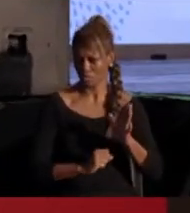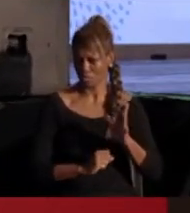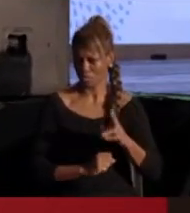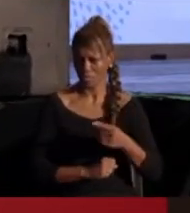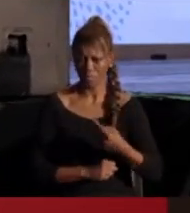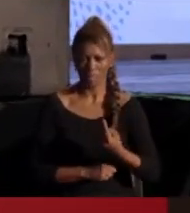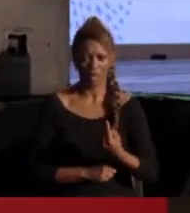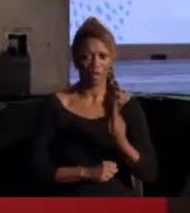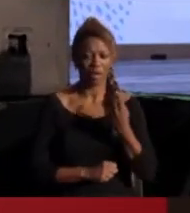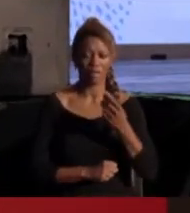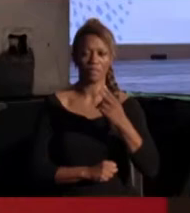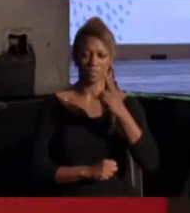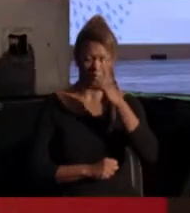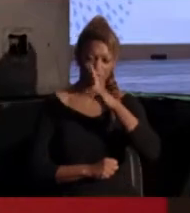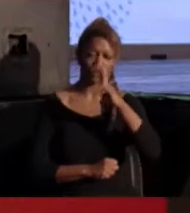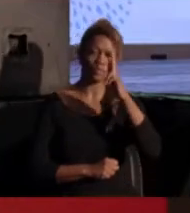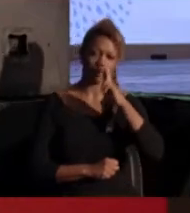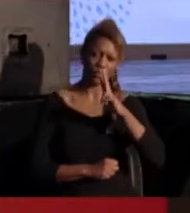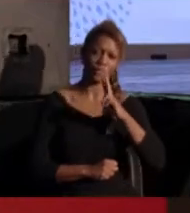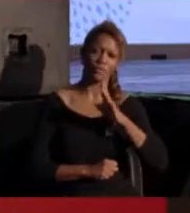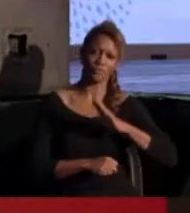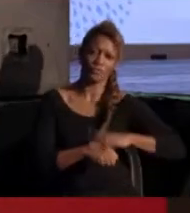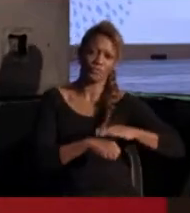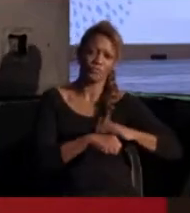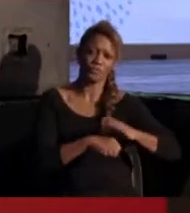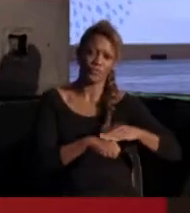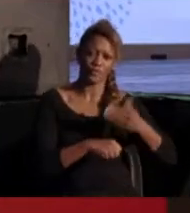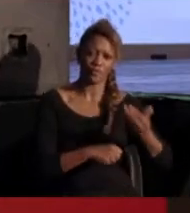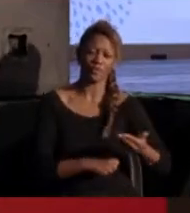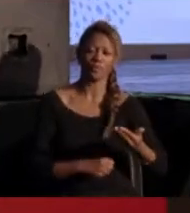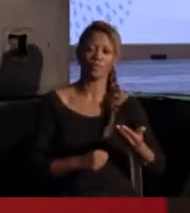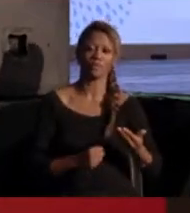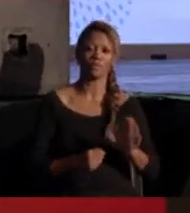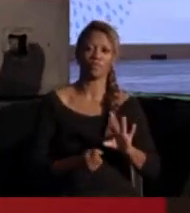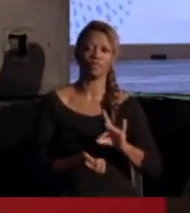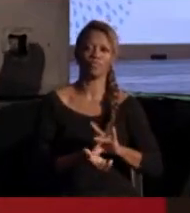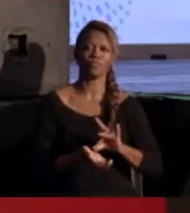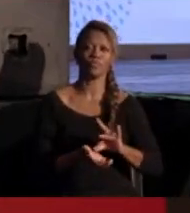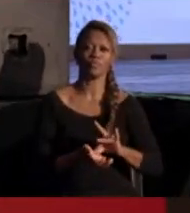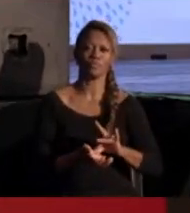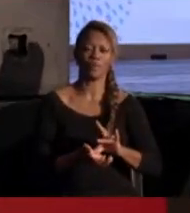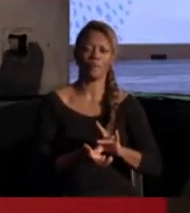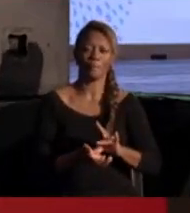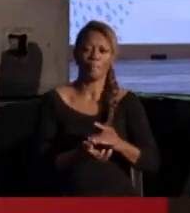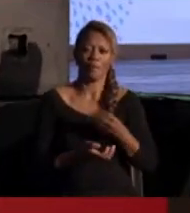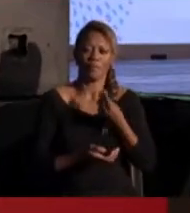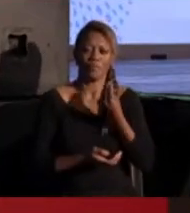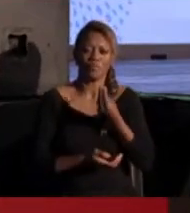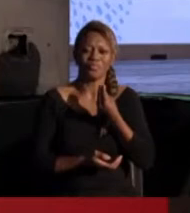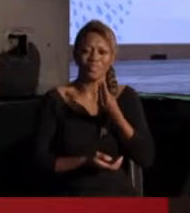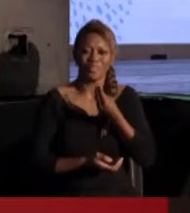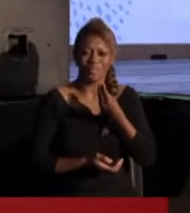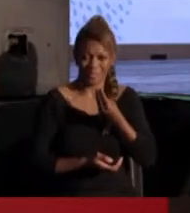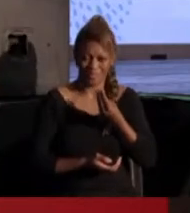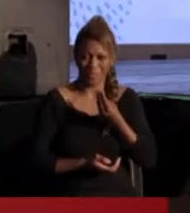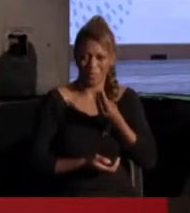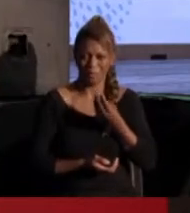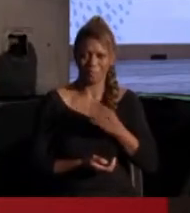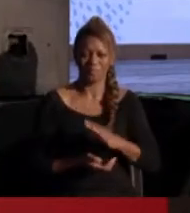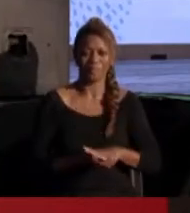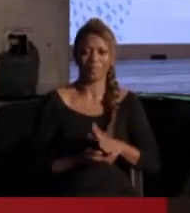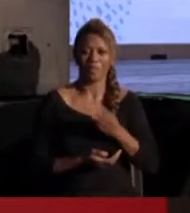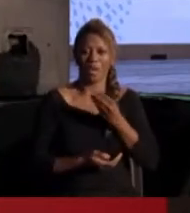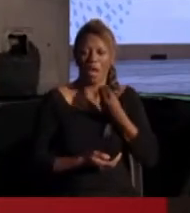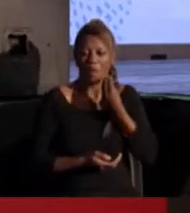Entre no supermercado. Eu tenho mania como eu faço compra e cozinho. Então, eu fico experimentando coisas, experimentando receitas de todos os